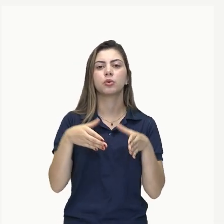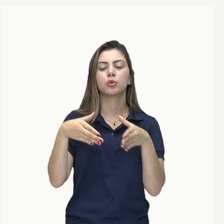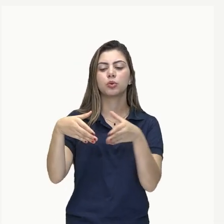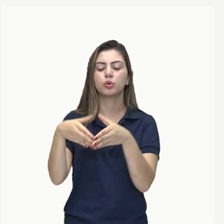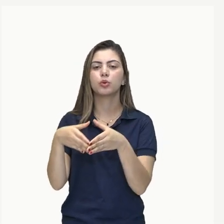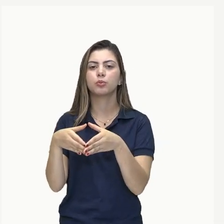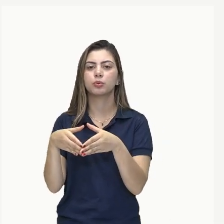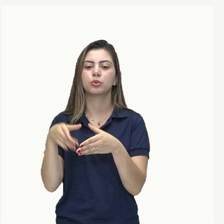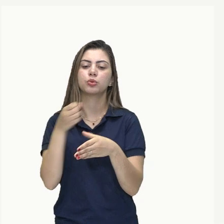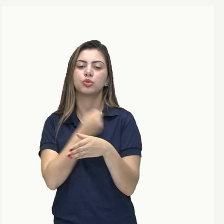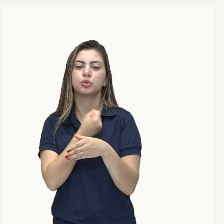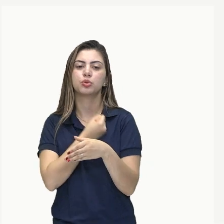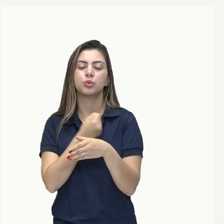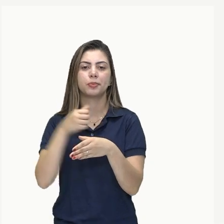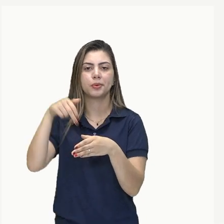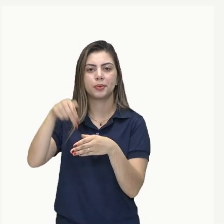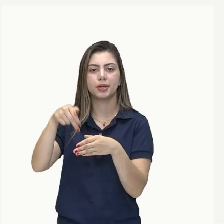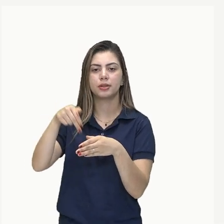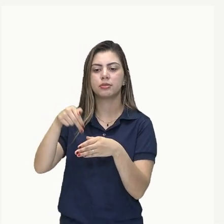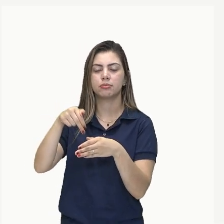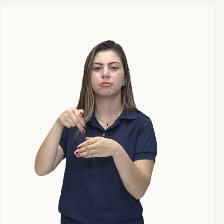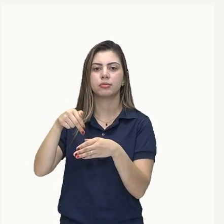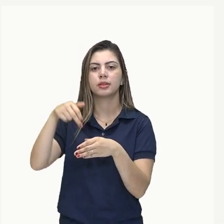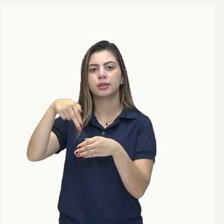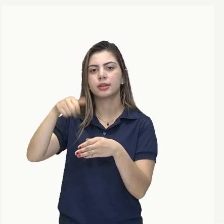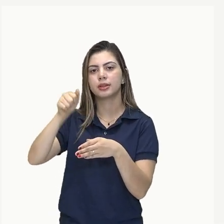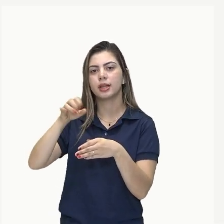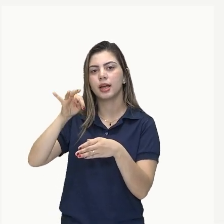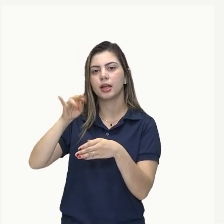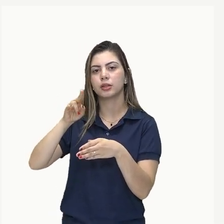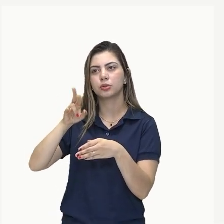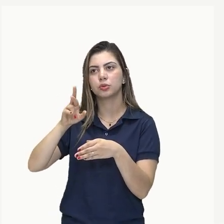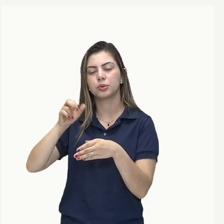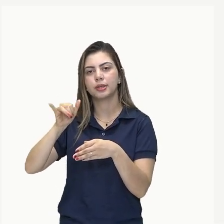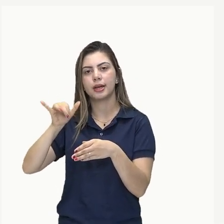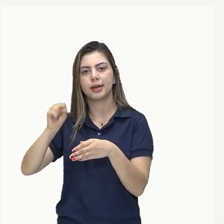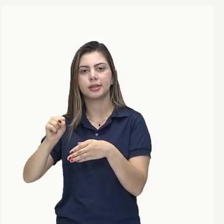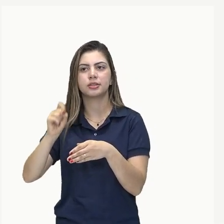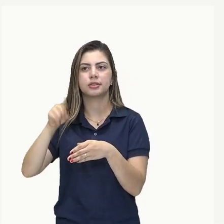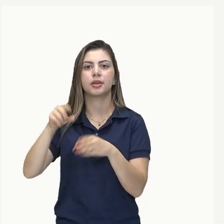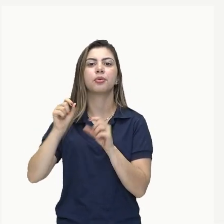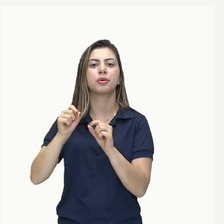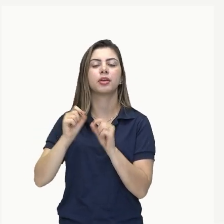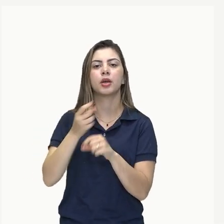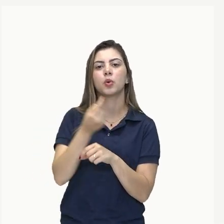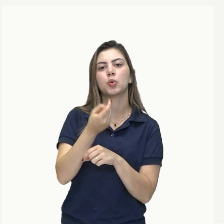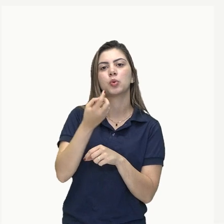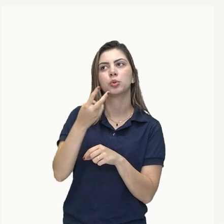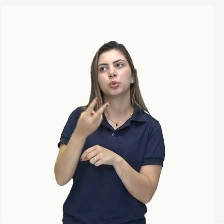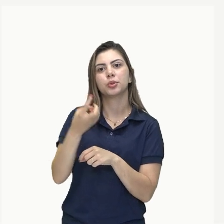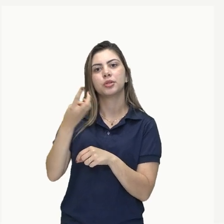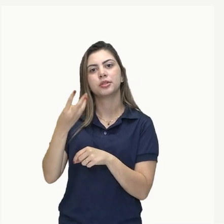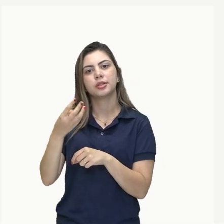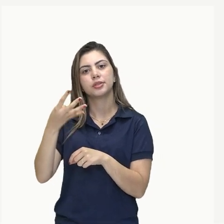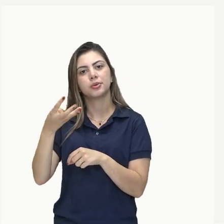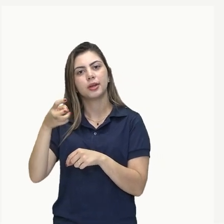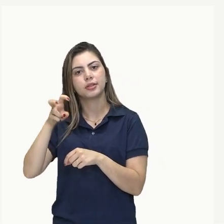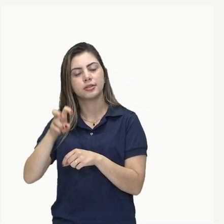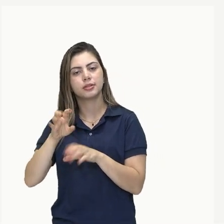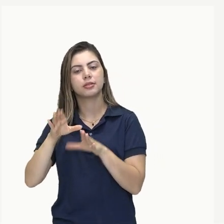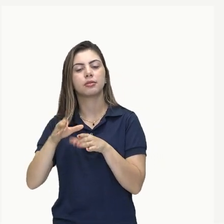naturais, 1, 2, 3, 4, 5, né? Depois dele a gente vai conhecer o conjunto dos